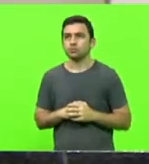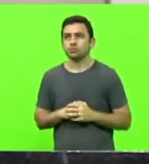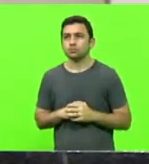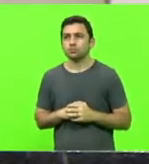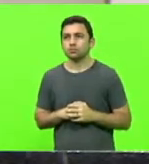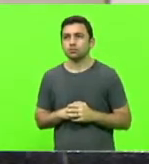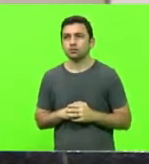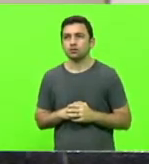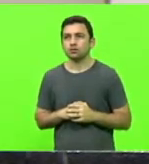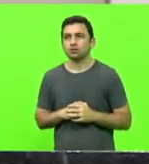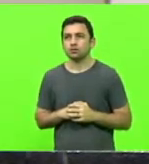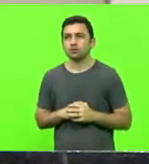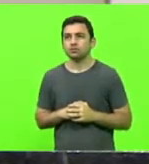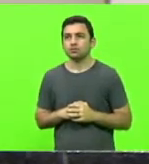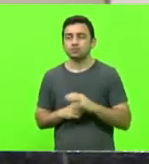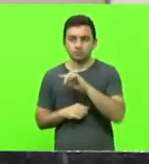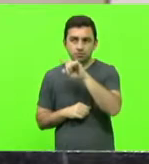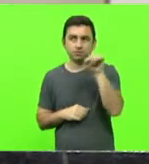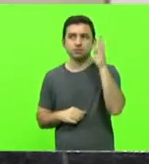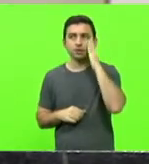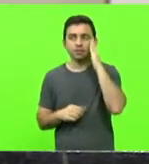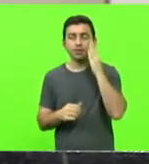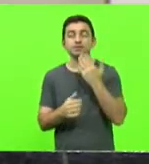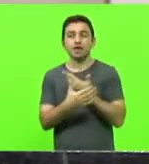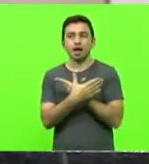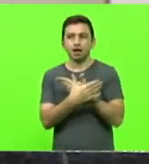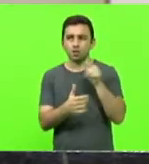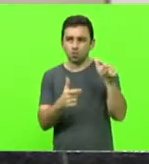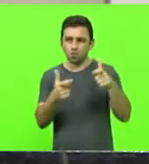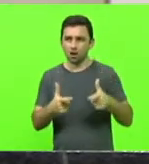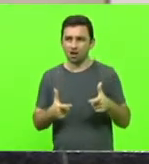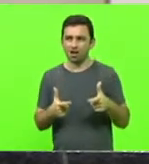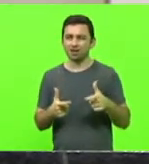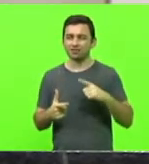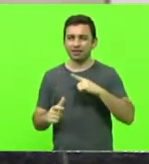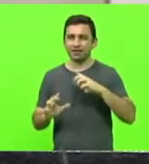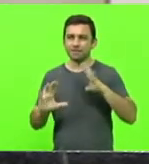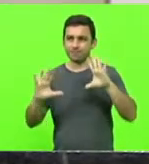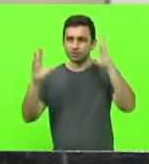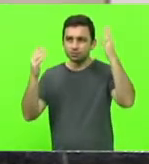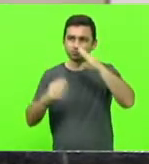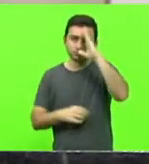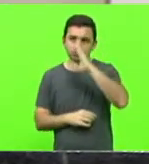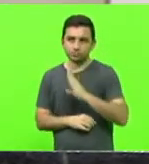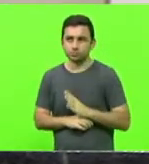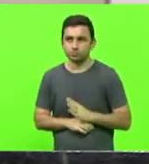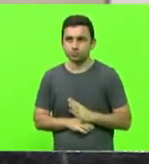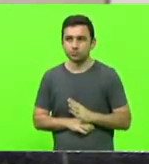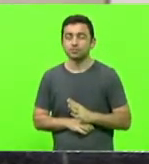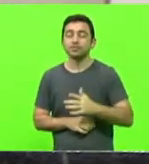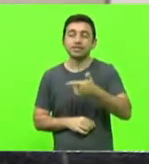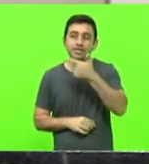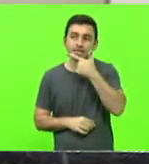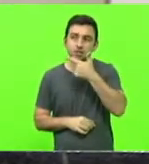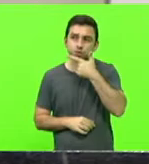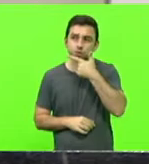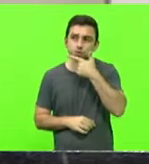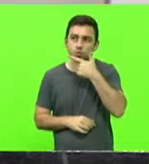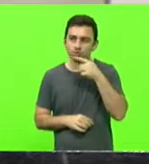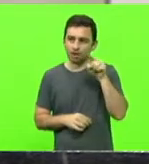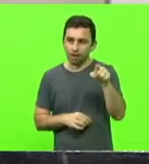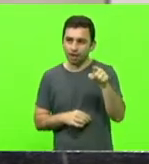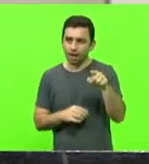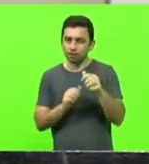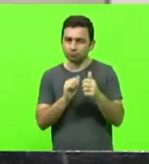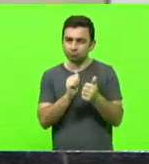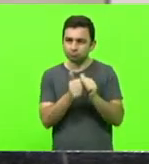um pouquinho de ideia do que aconteceu lá em Seara. Nós fizemos um evento nacional de queijo artesanal.